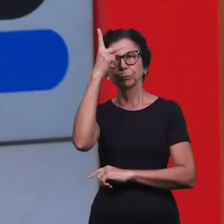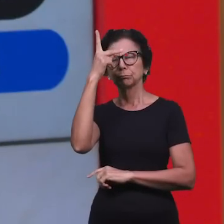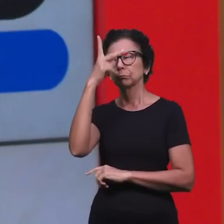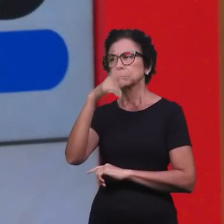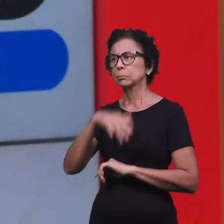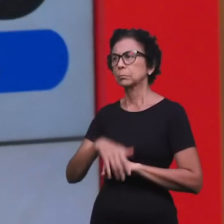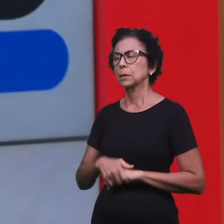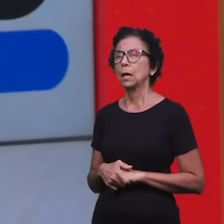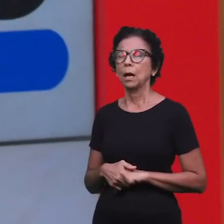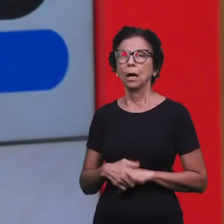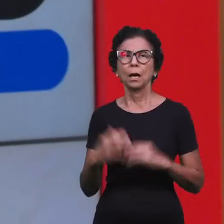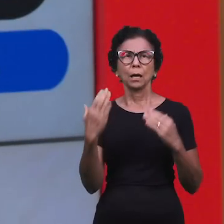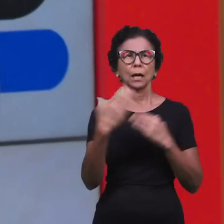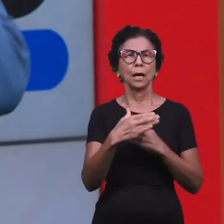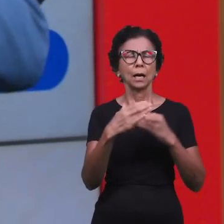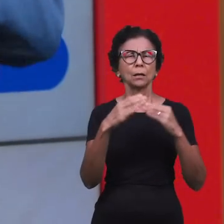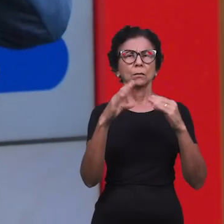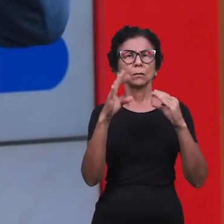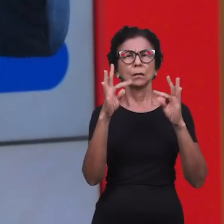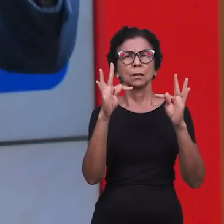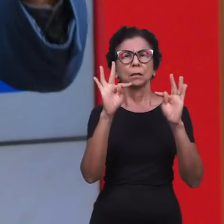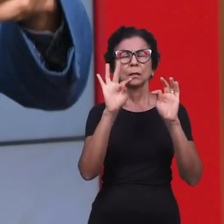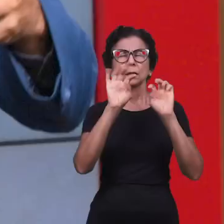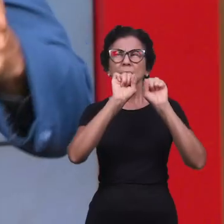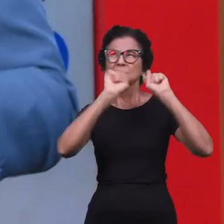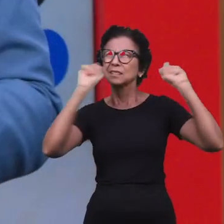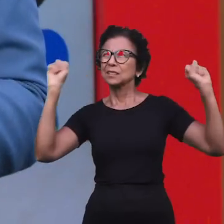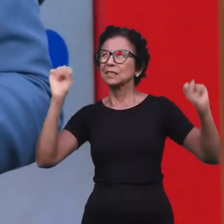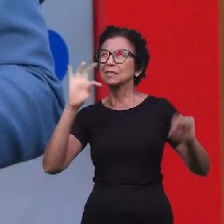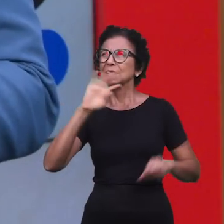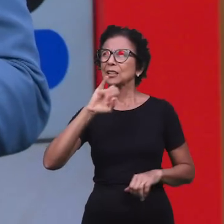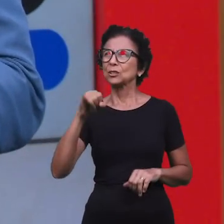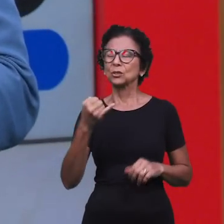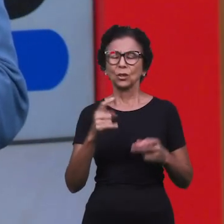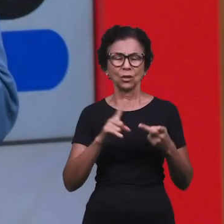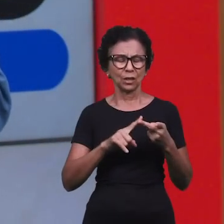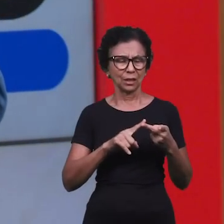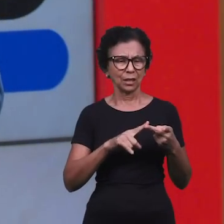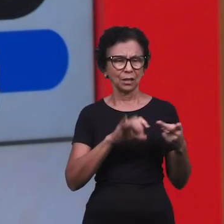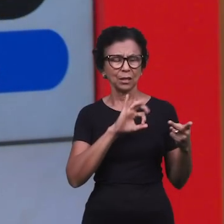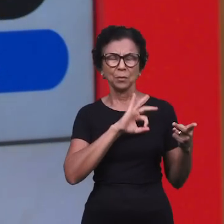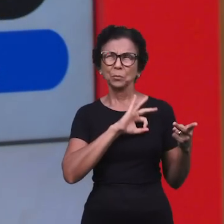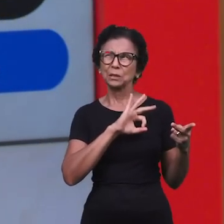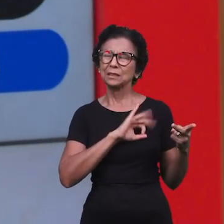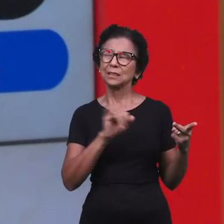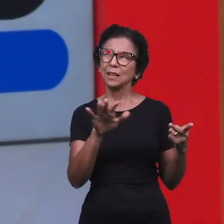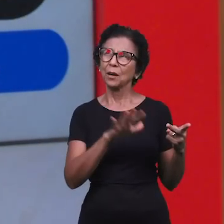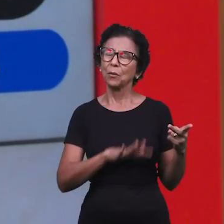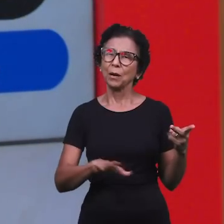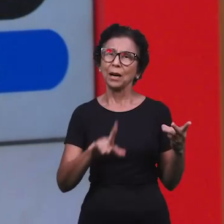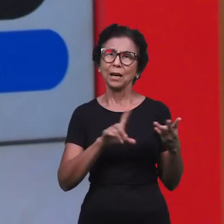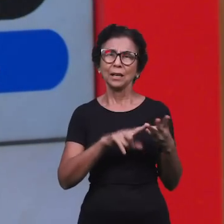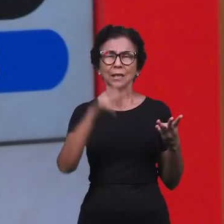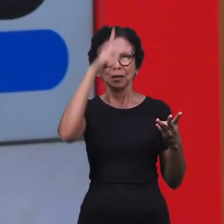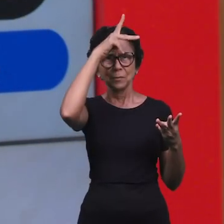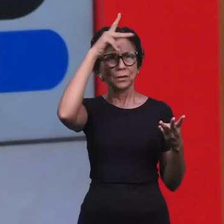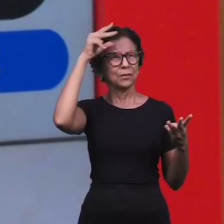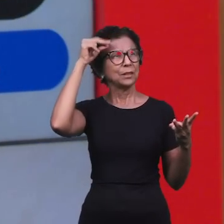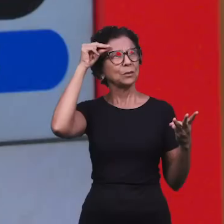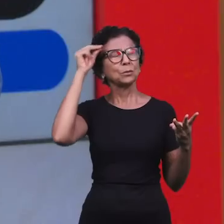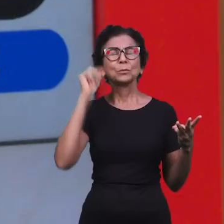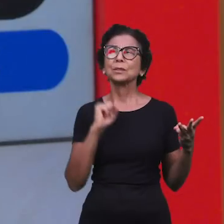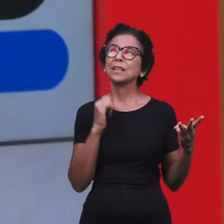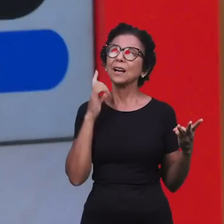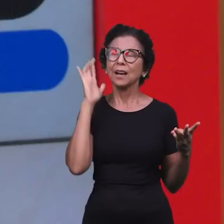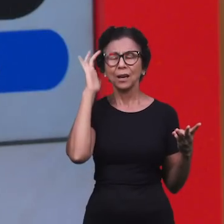em um concurso da área de tribunal, depois ela está de olho em um concurso da área policial, aí sai um concurso na prefeitura,